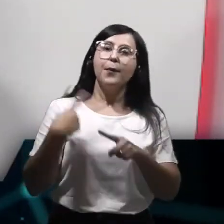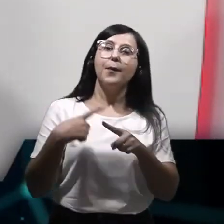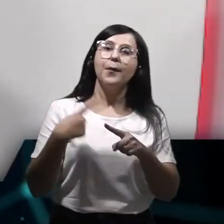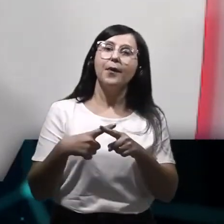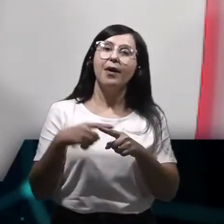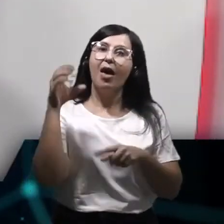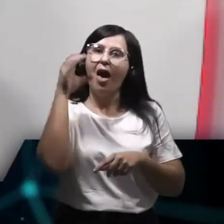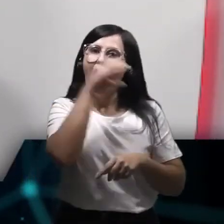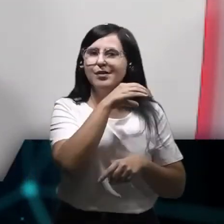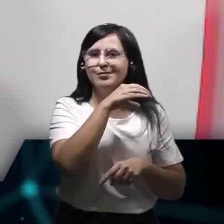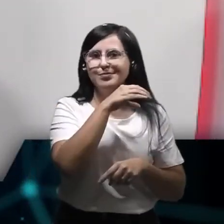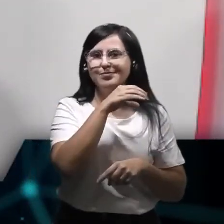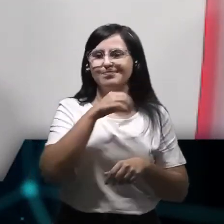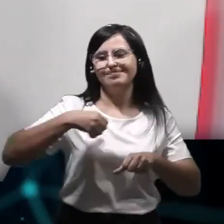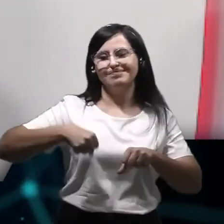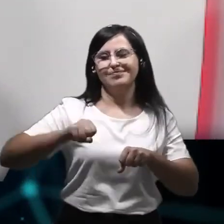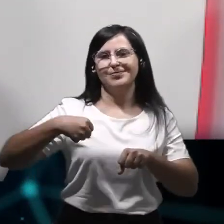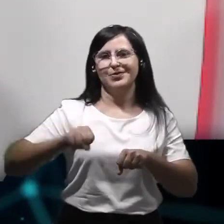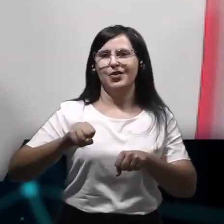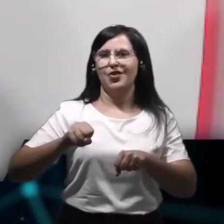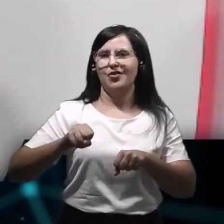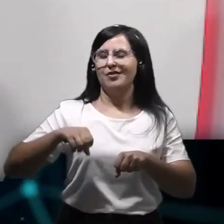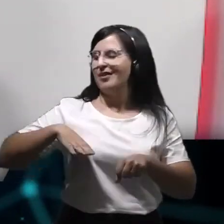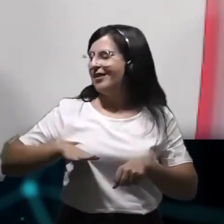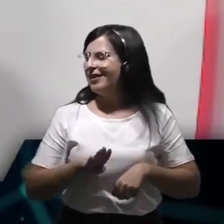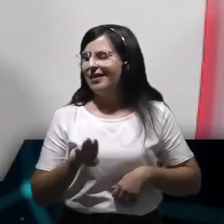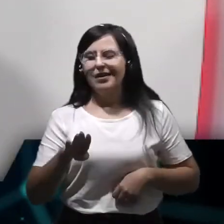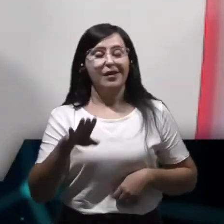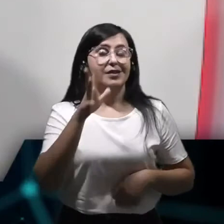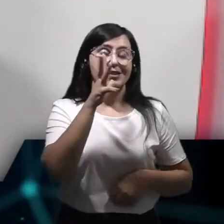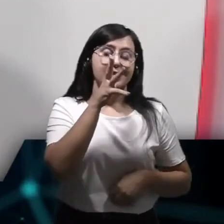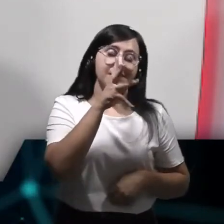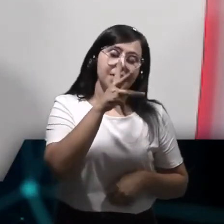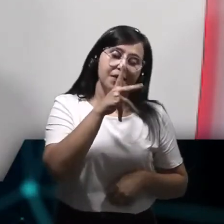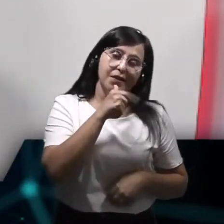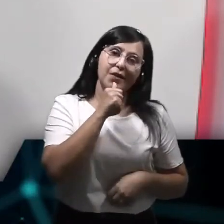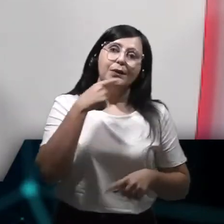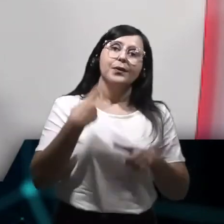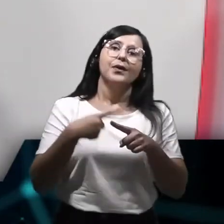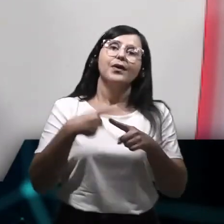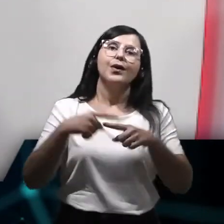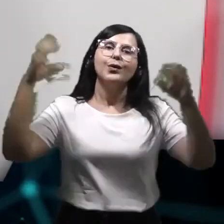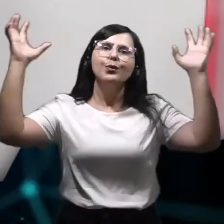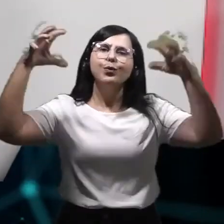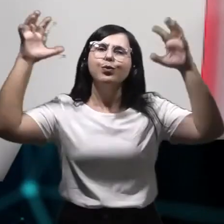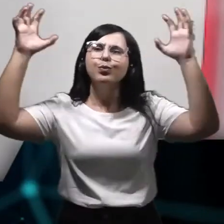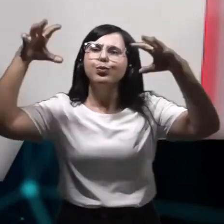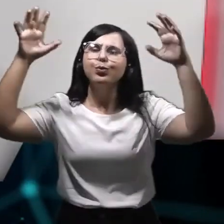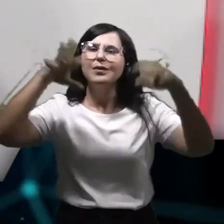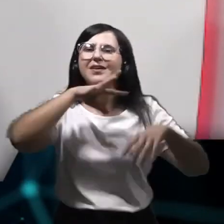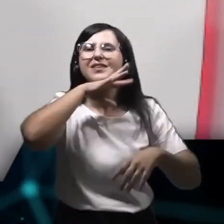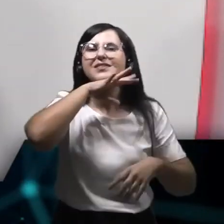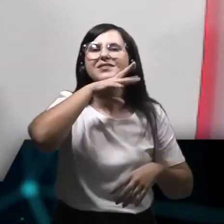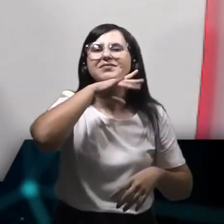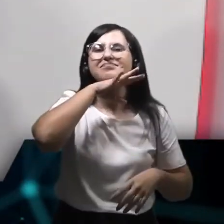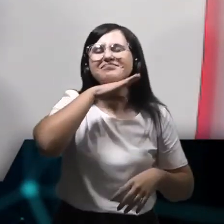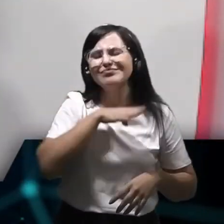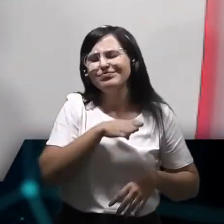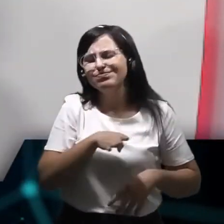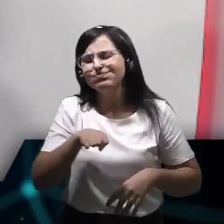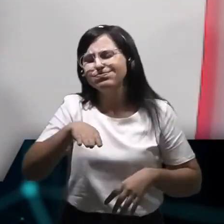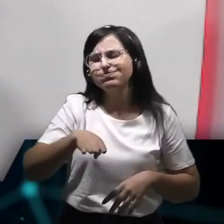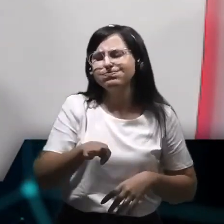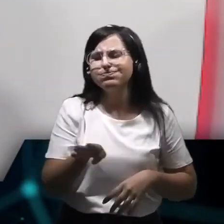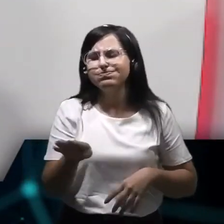das nossas estradas, que quando tem o período de chuvas, tá certo? Ela é muito ruim de se transitar em carros, tá certo? E essas